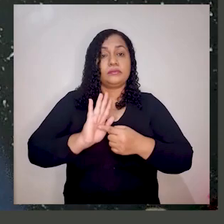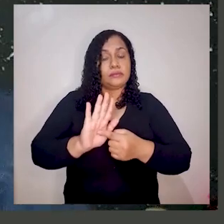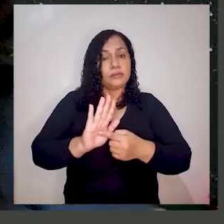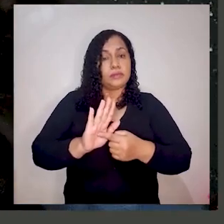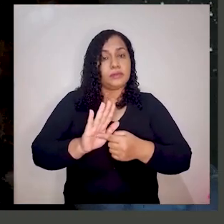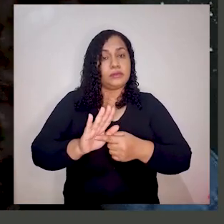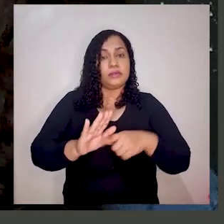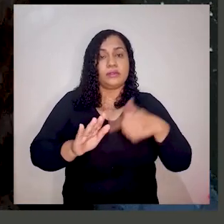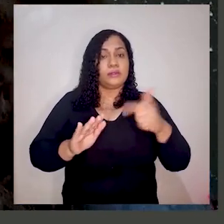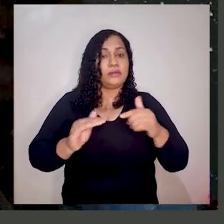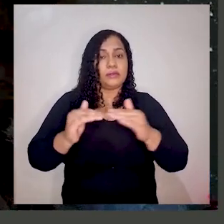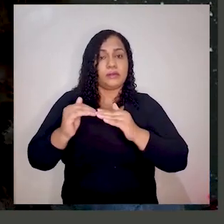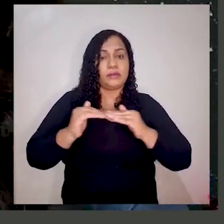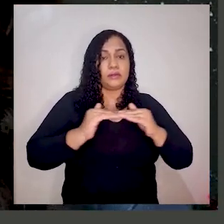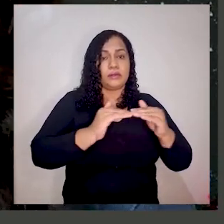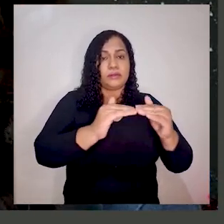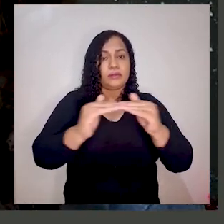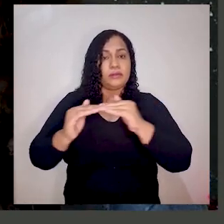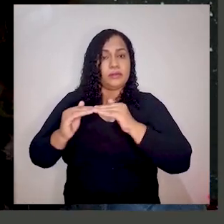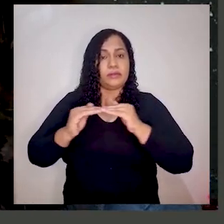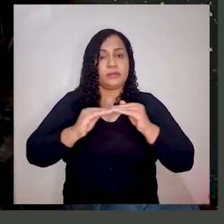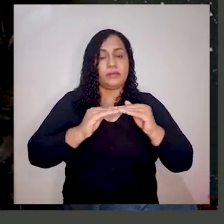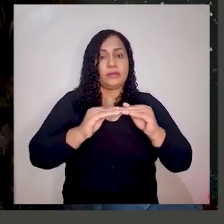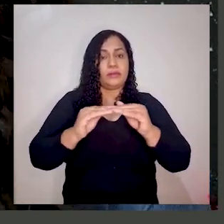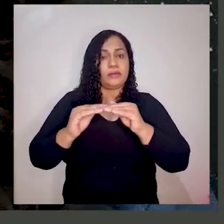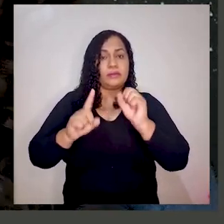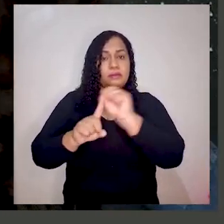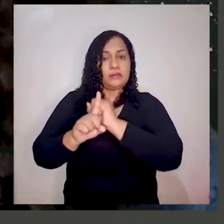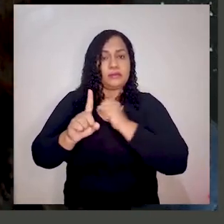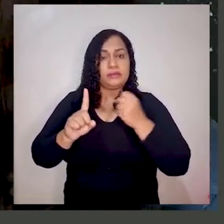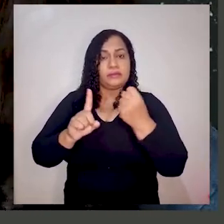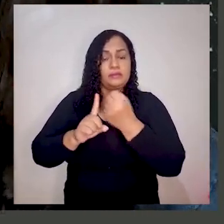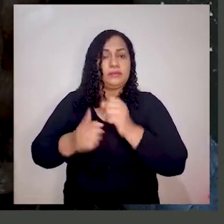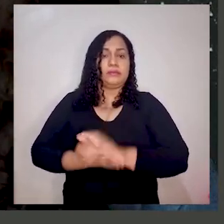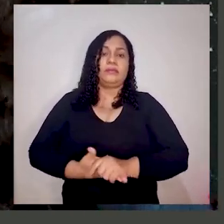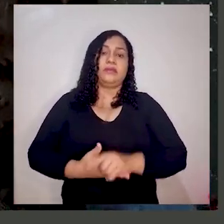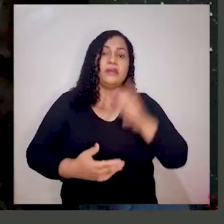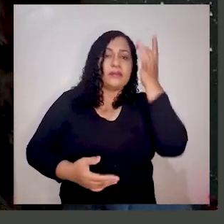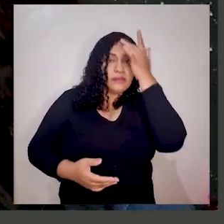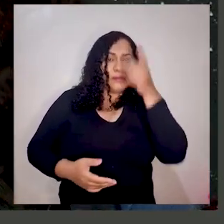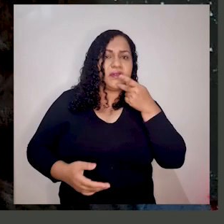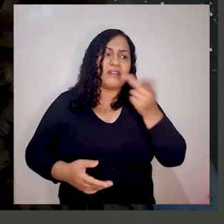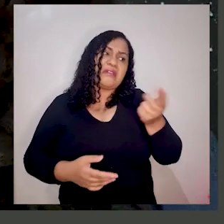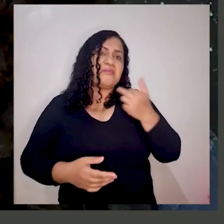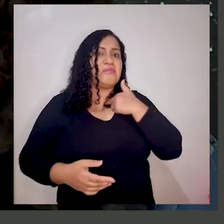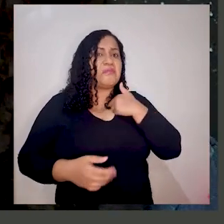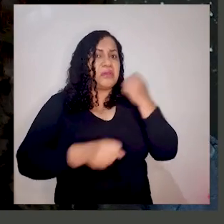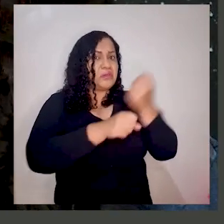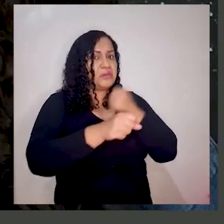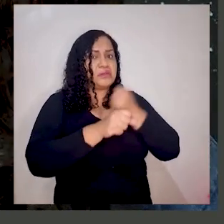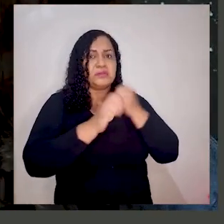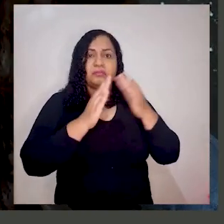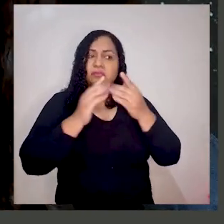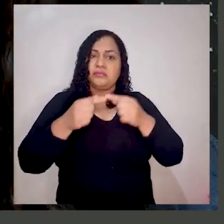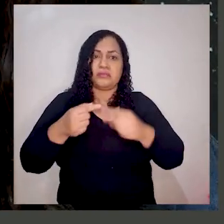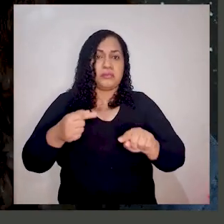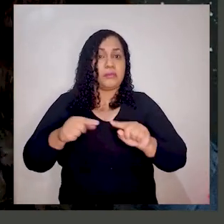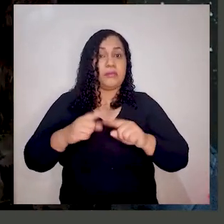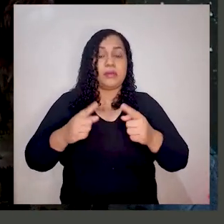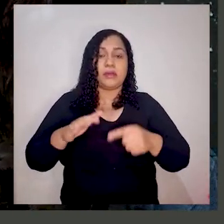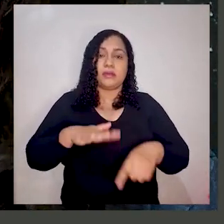respeito à desigualdade social, porque é muito fácil falar, pessoal, não é uma área apropriada, mas as